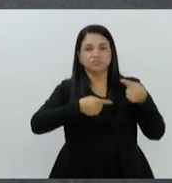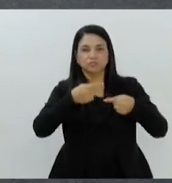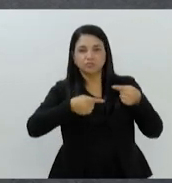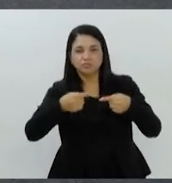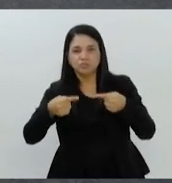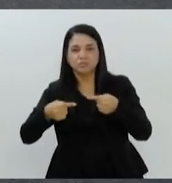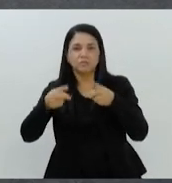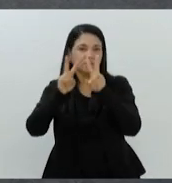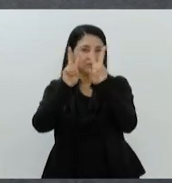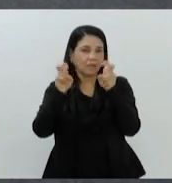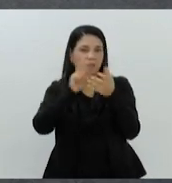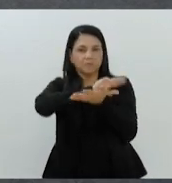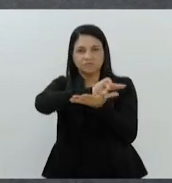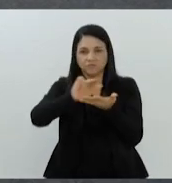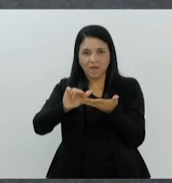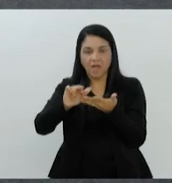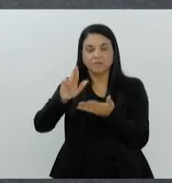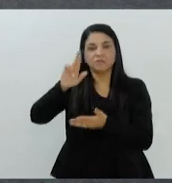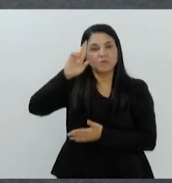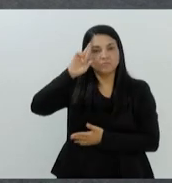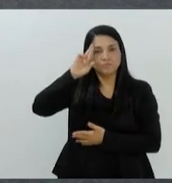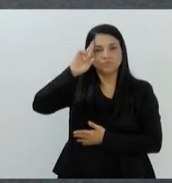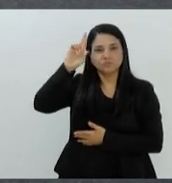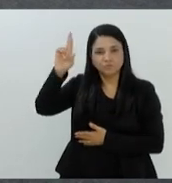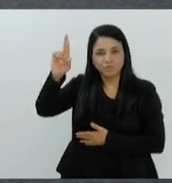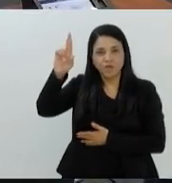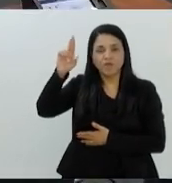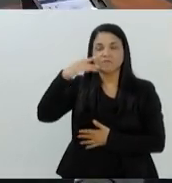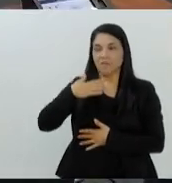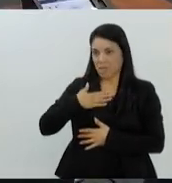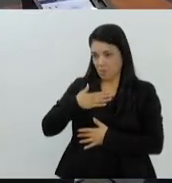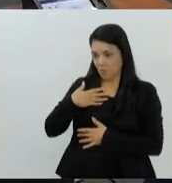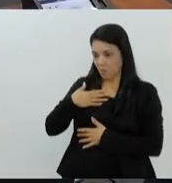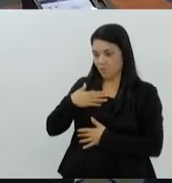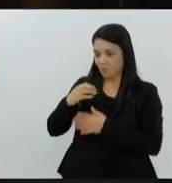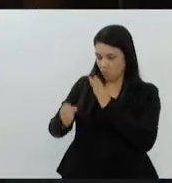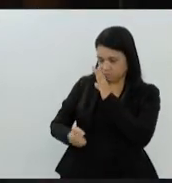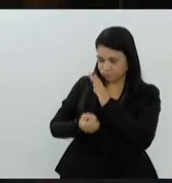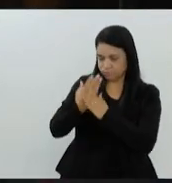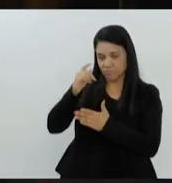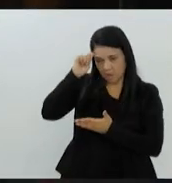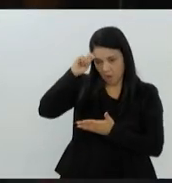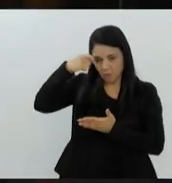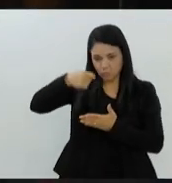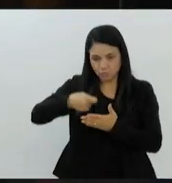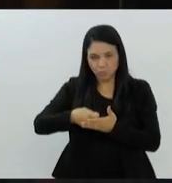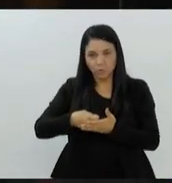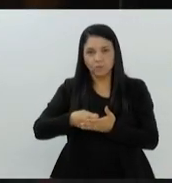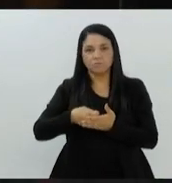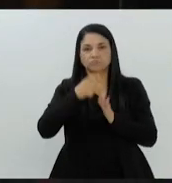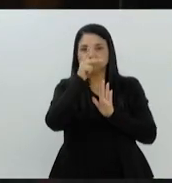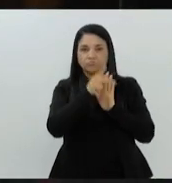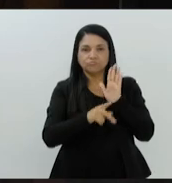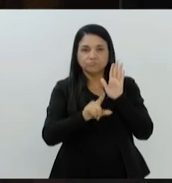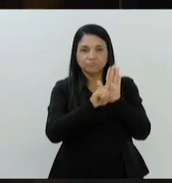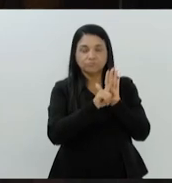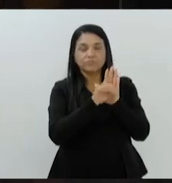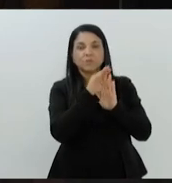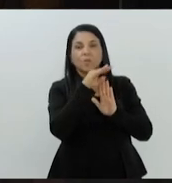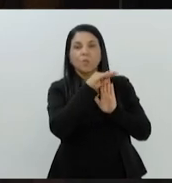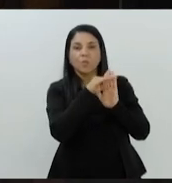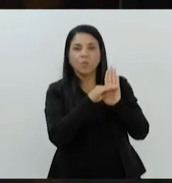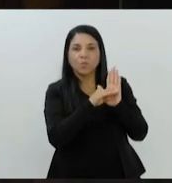foi chefe da polícia, me permita, sou autora do projeto que criou, né, o plano estadual voltado